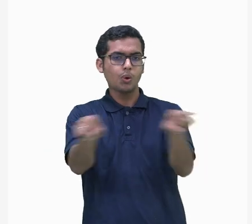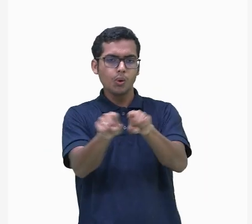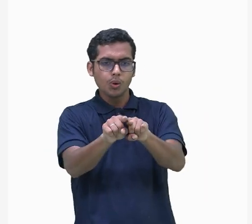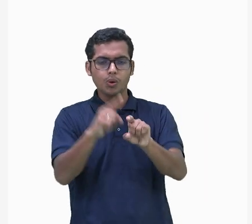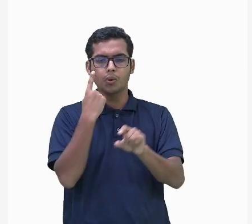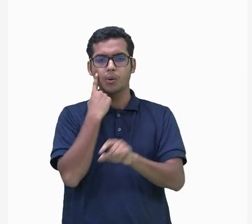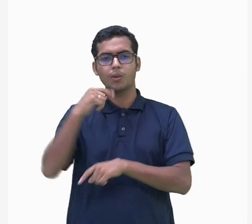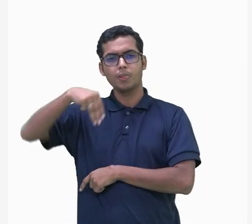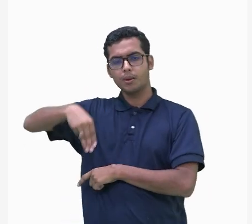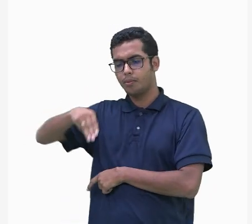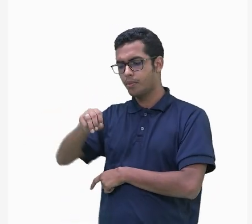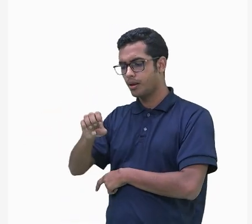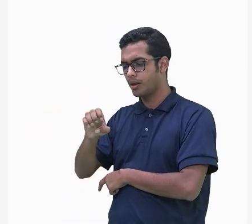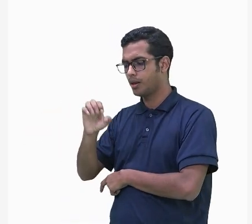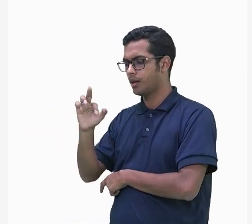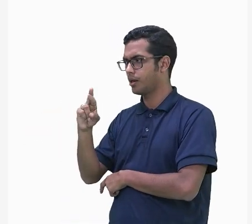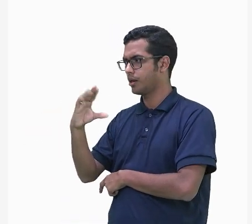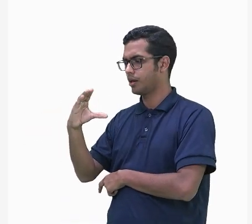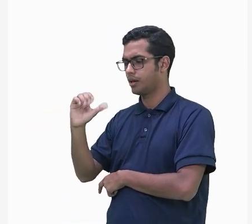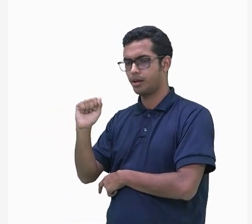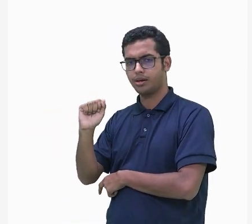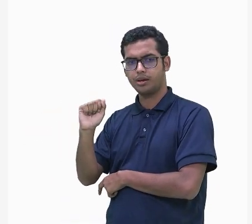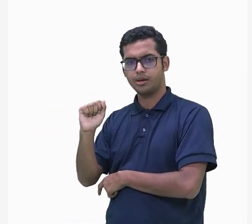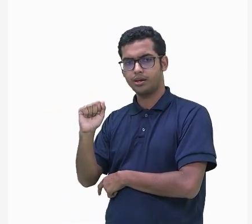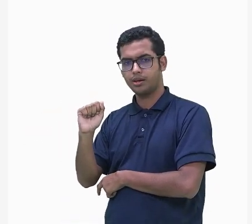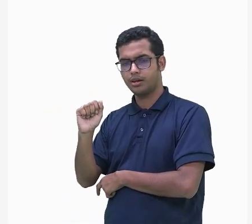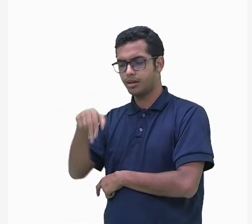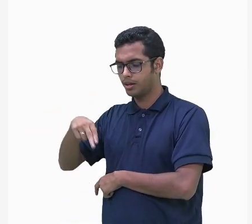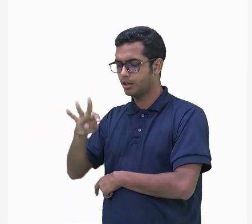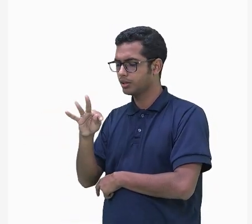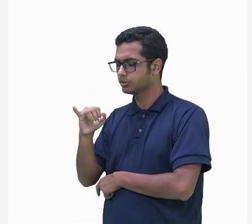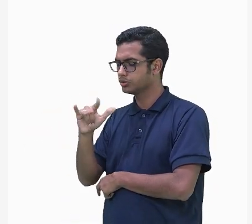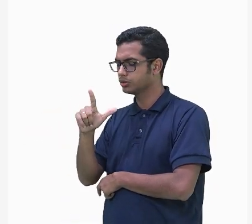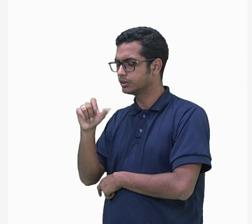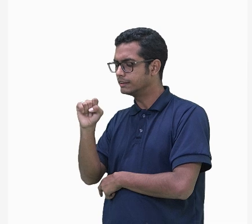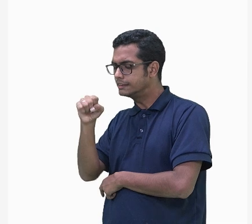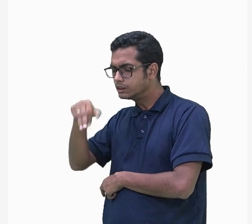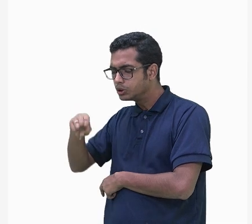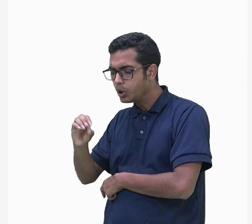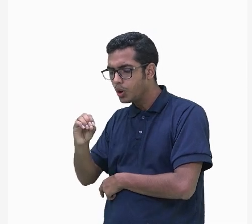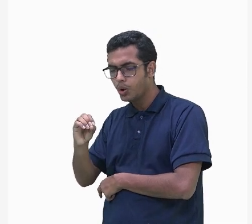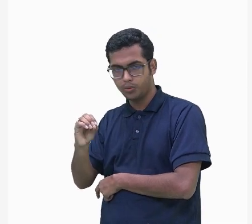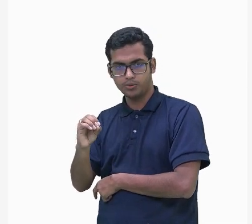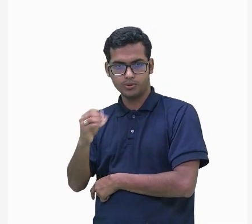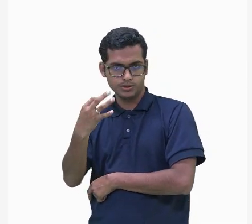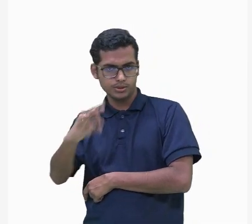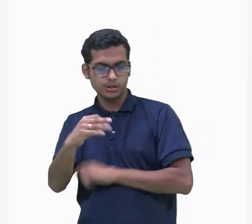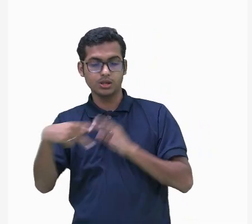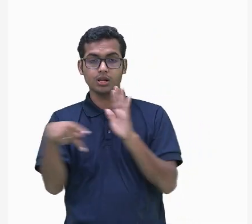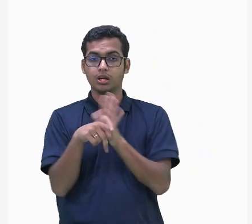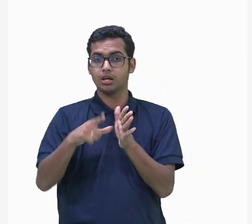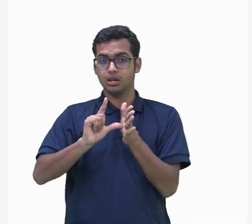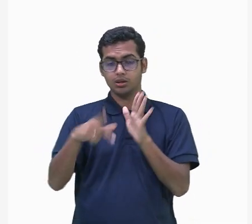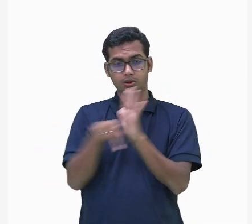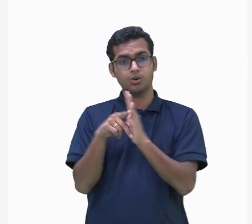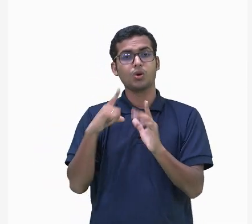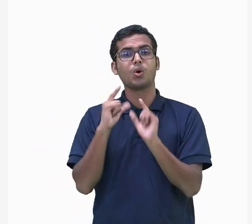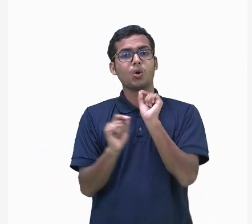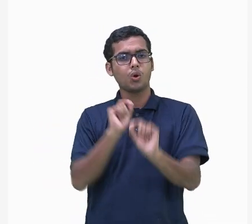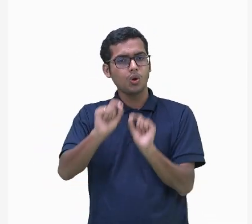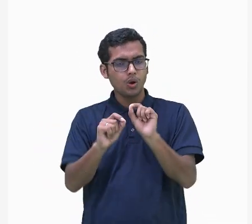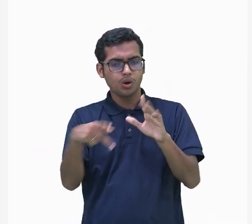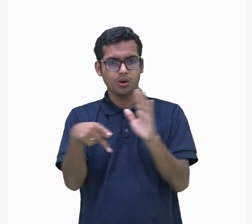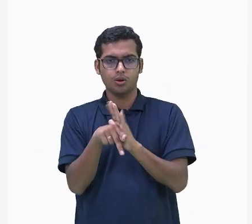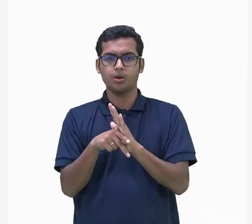o mercantilismo, que era o que a gente pode conceituar de pré-capitalismo. Antes do